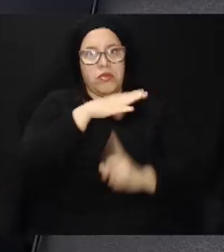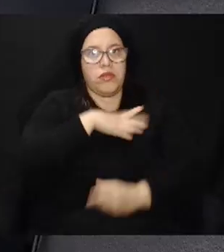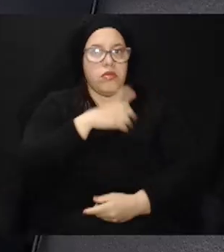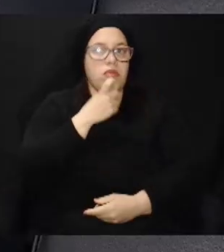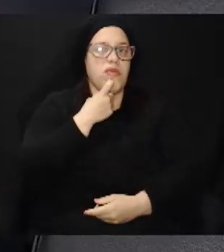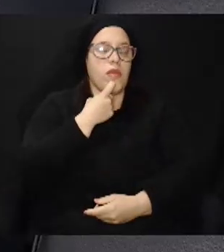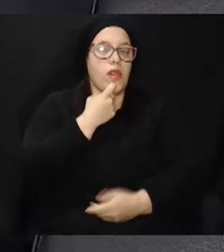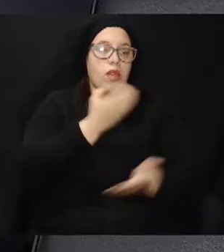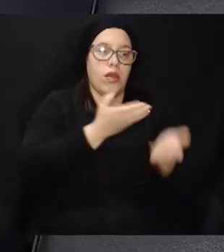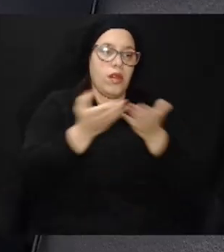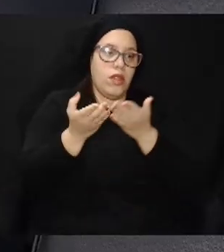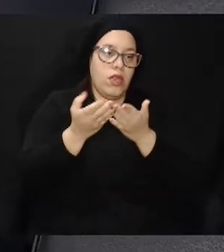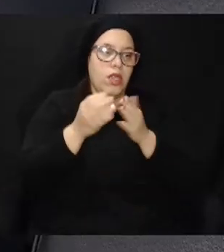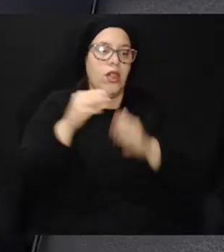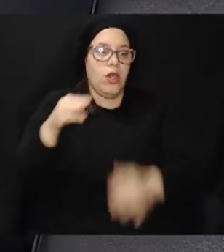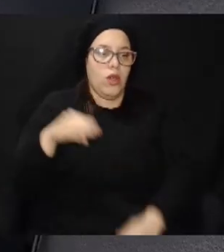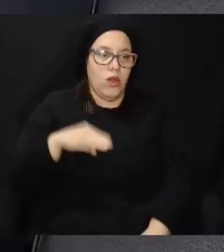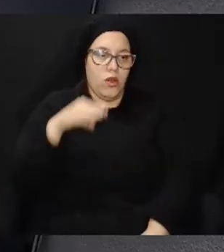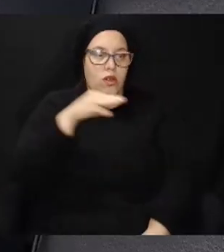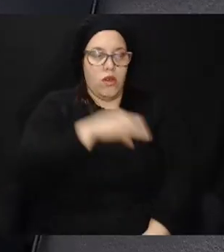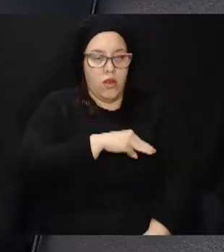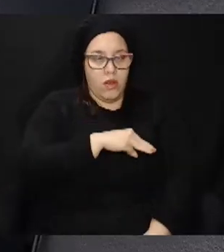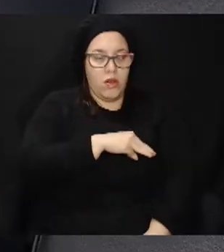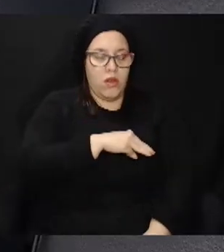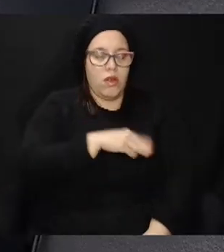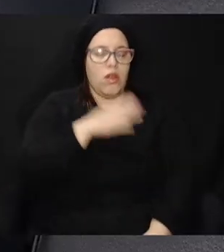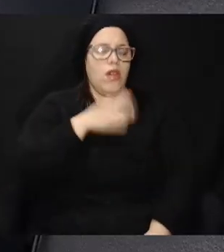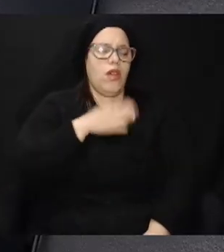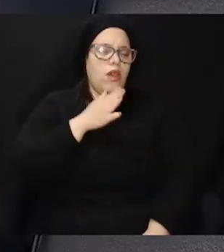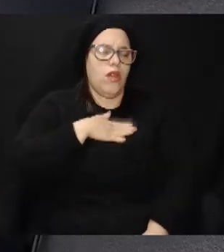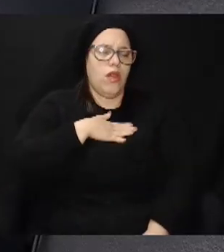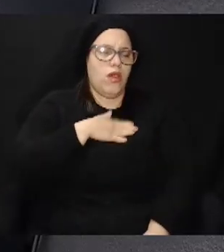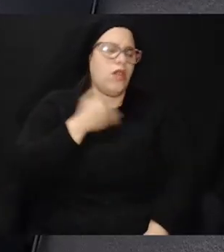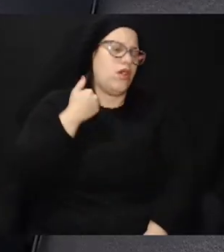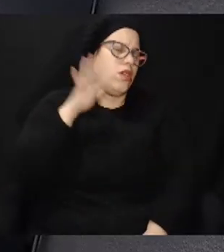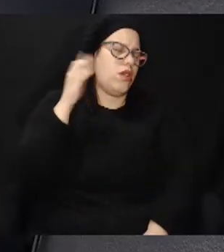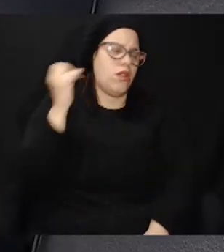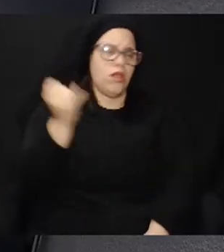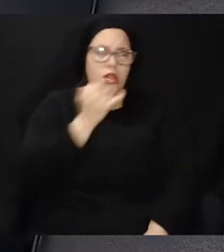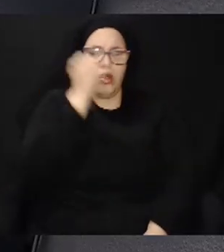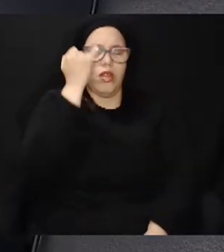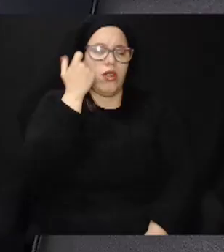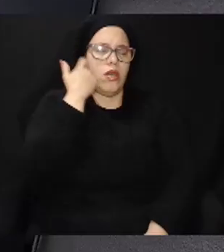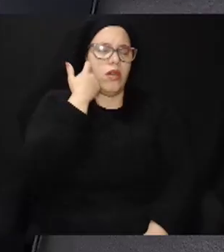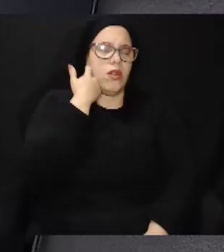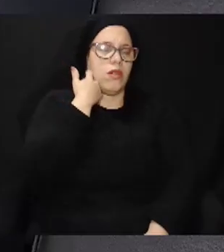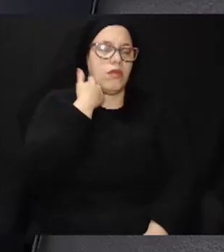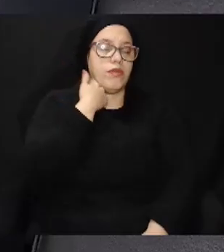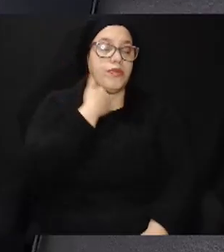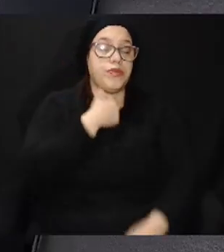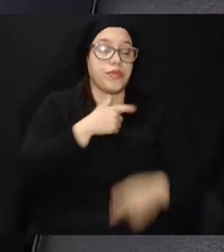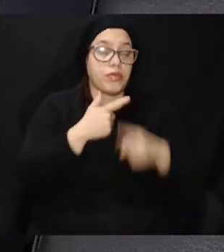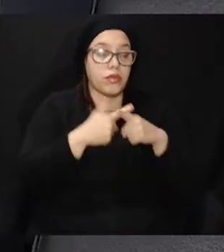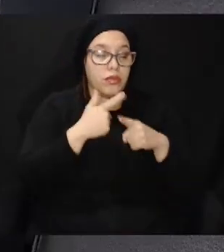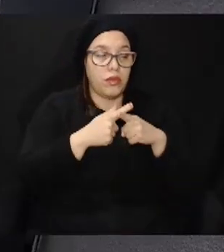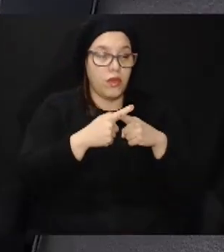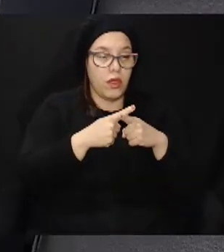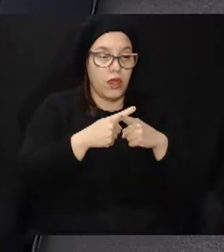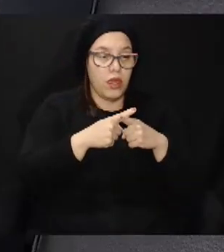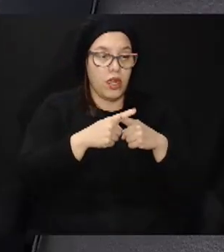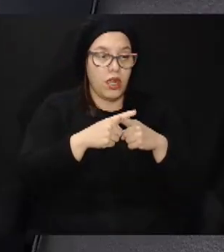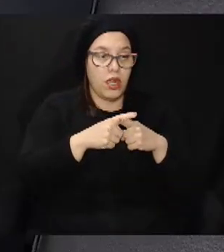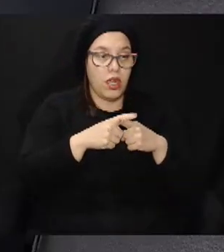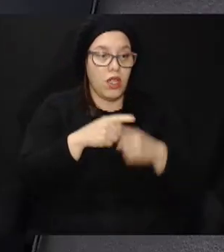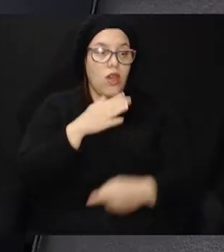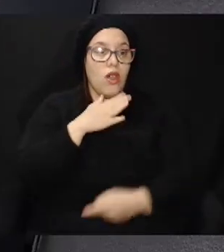seu ministério. E para mim, mais importante ainda, acima de tudo, é porque o irmão Idelbrando foi o meu ancião, quando